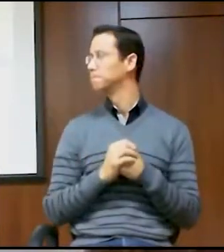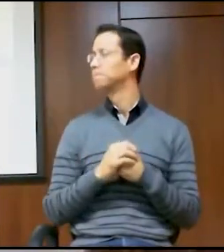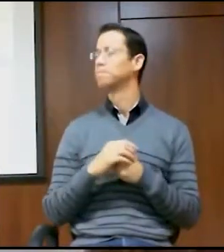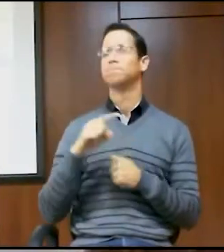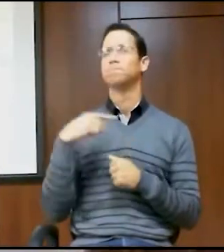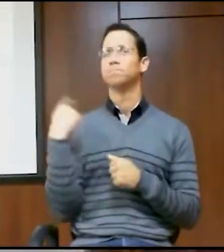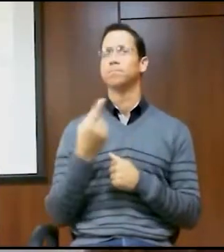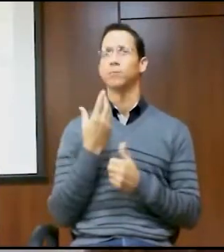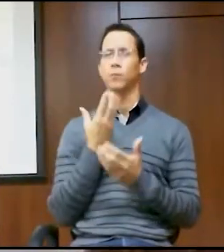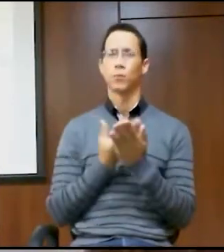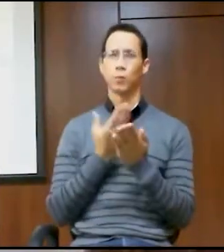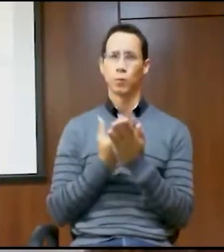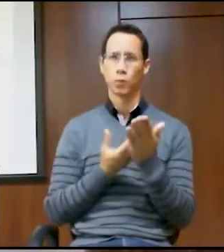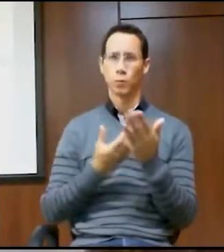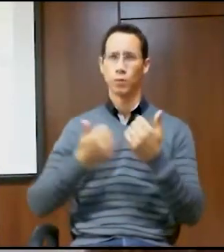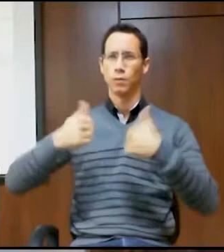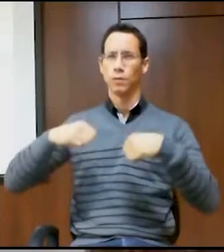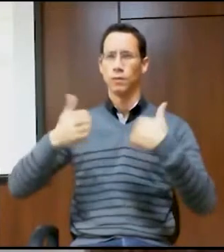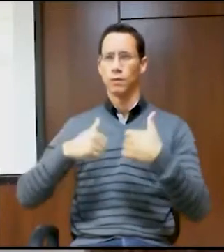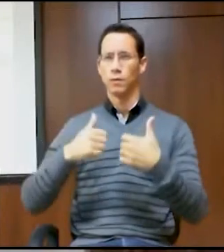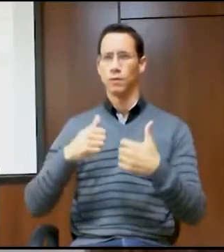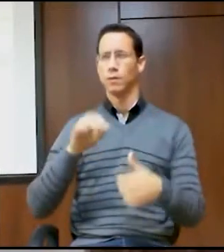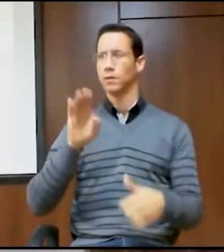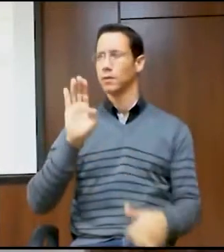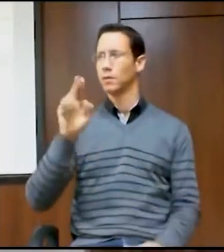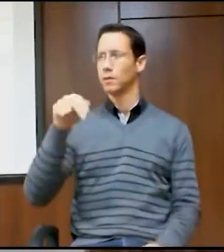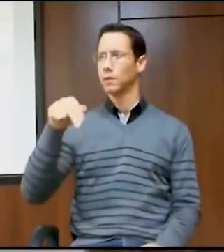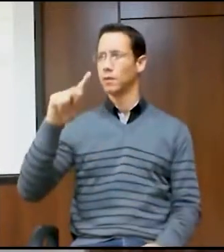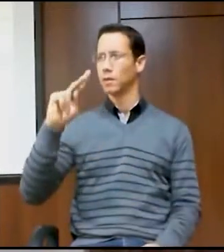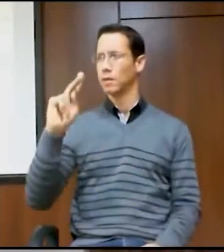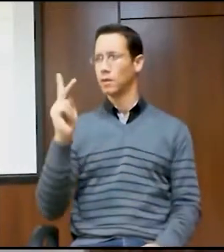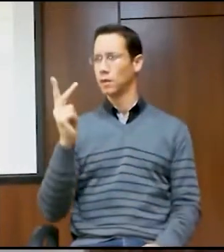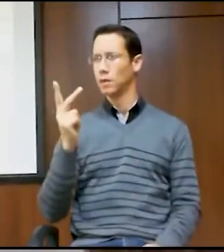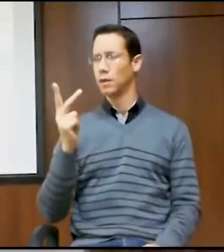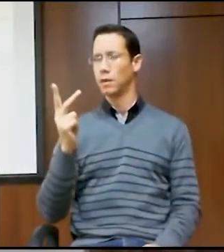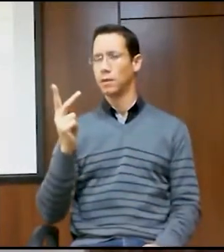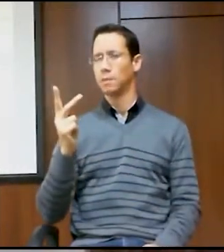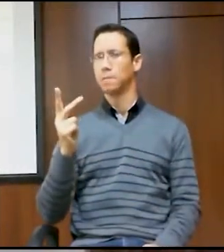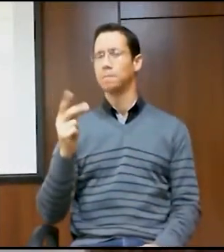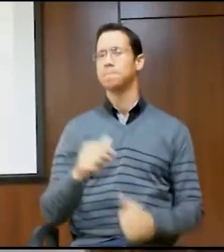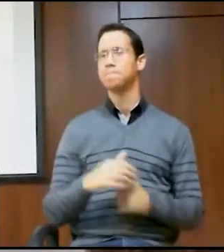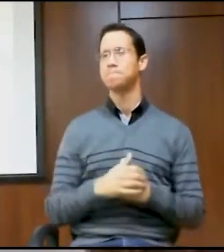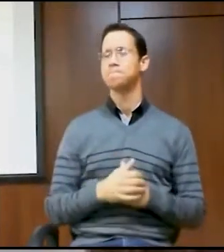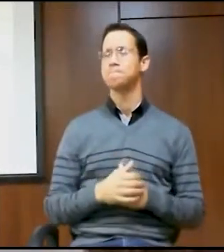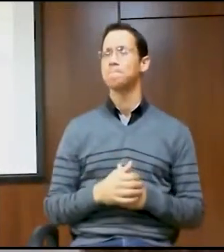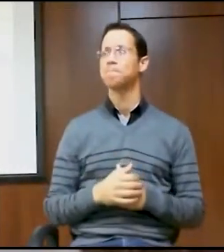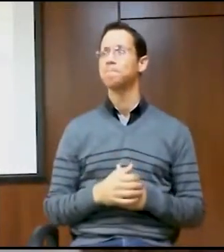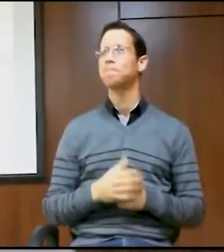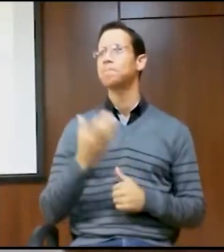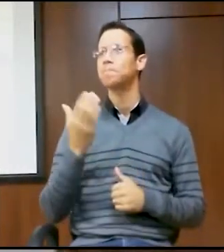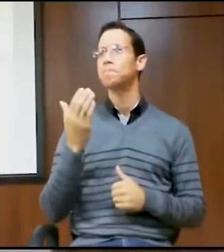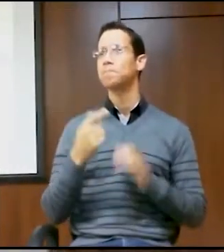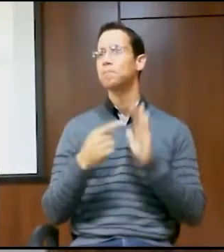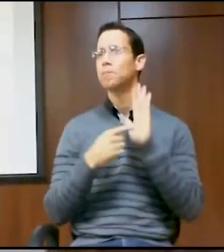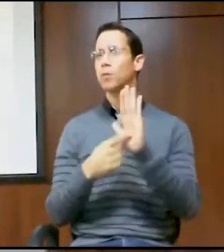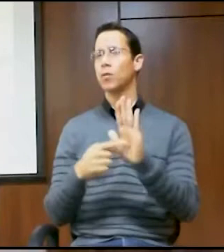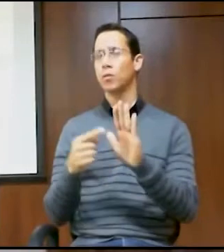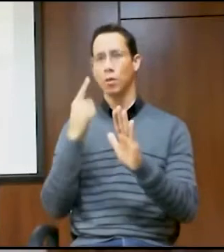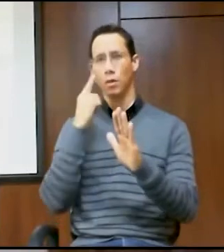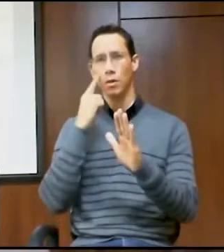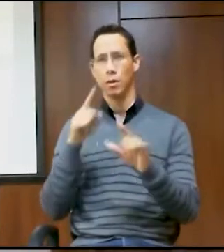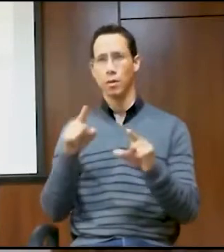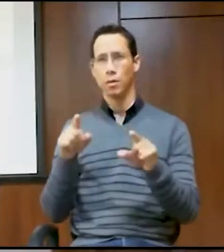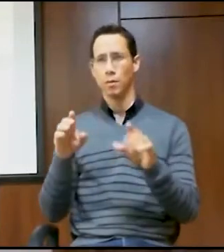estudos, as nossas avaliações desde o BNH já apontavam que programas centralizados, de cima para